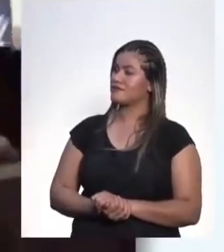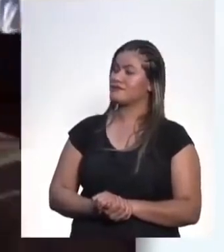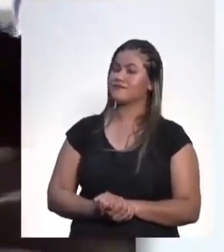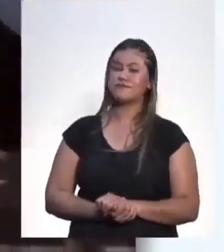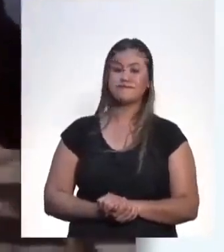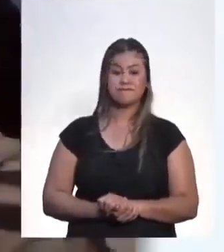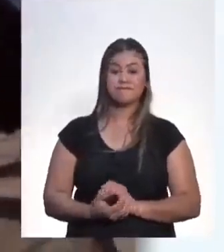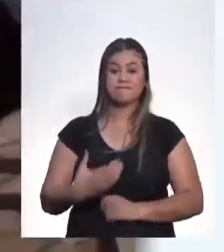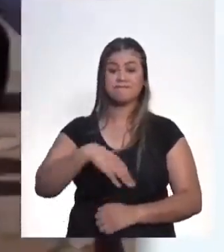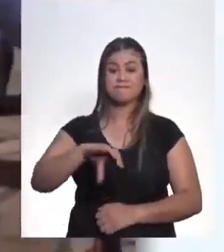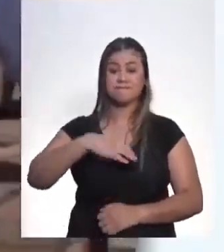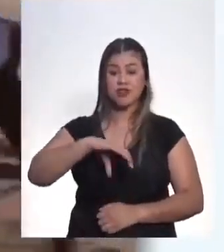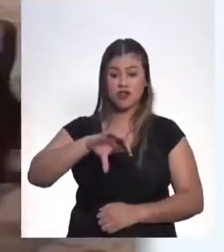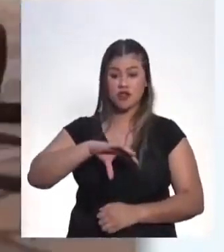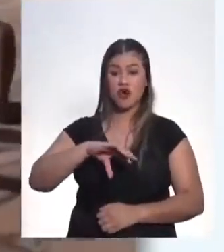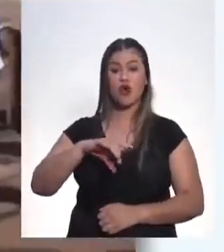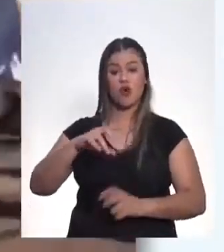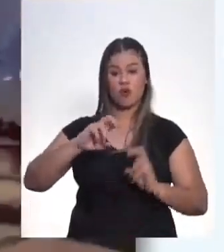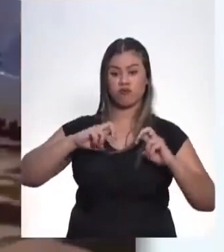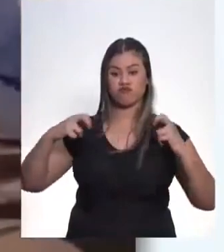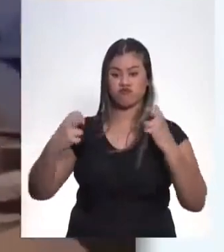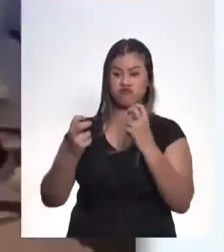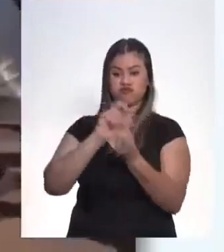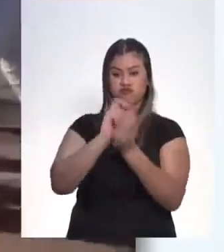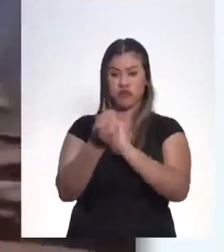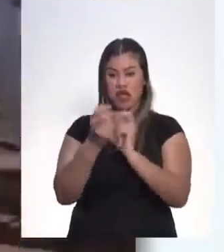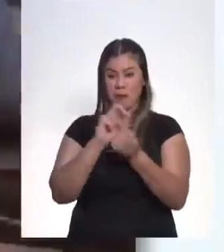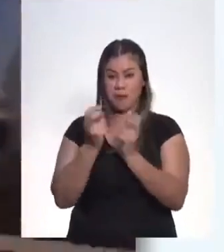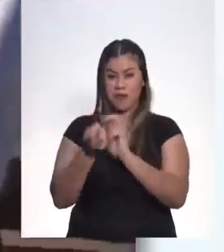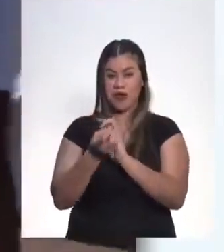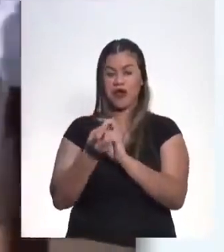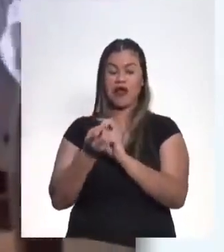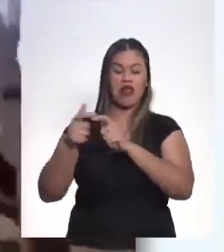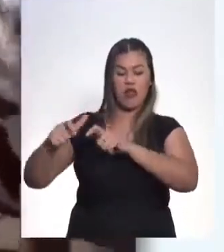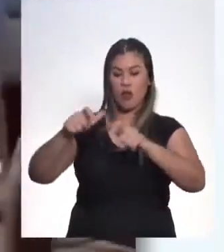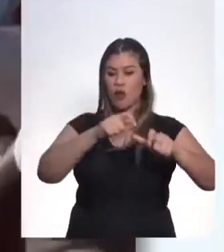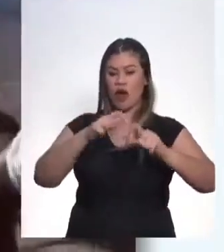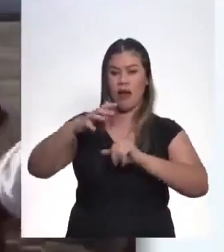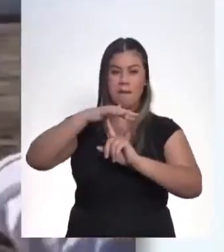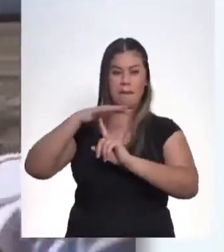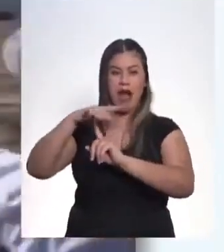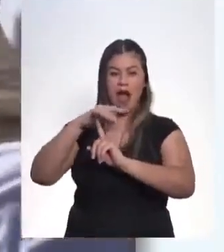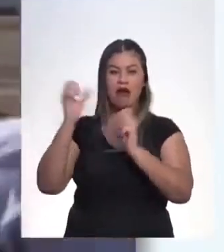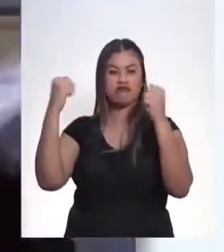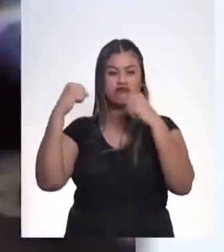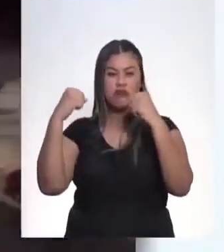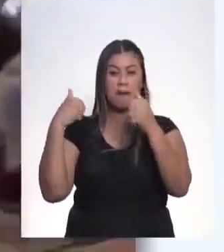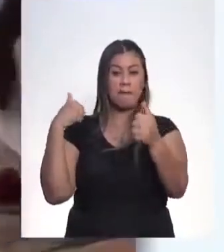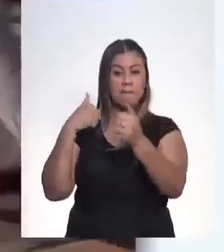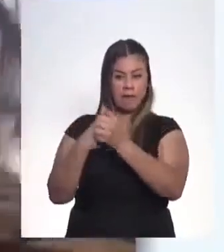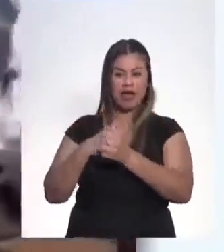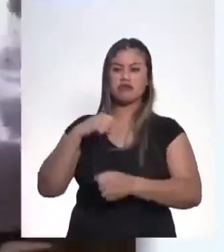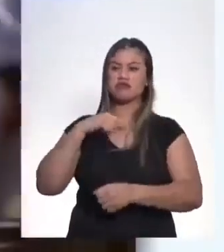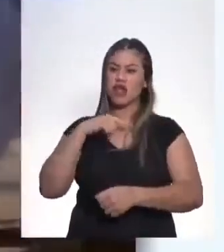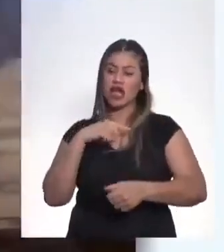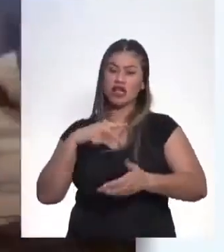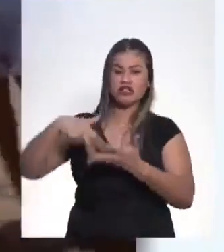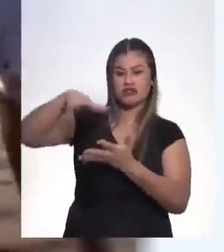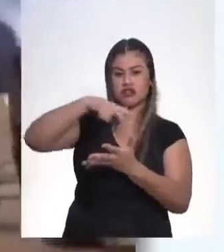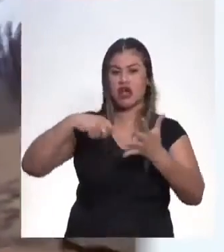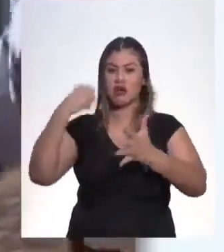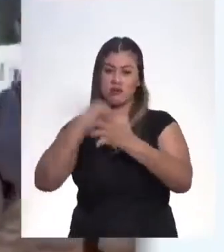Em Salvador, as rodas de capoeira são presença constante em cada esquina, praça ou academia. A luta e dança, símbolo